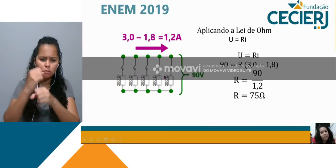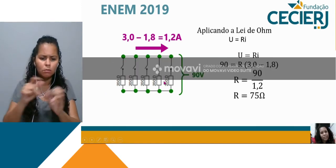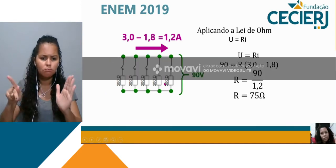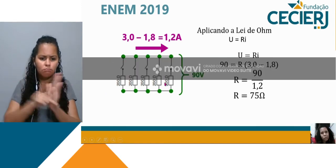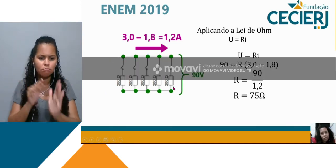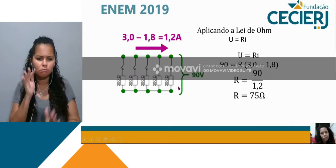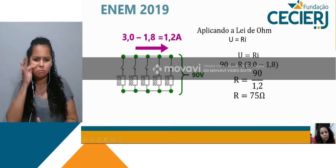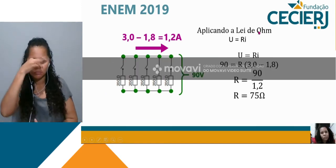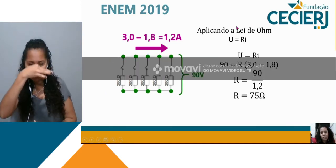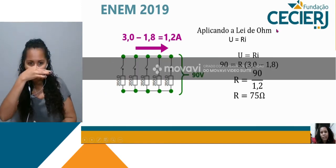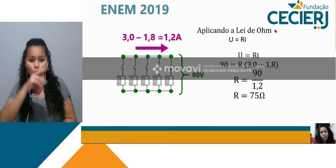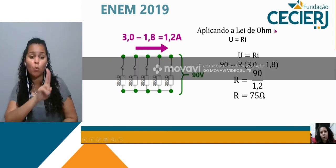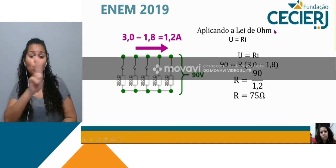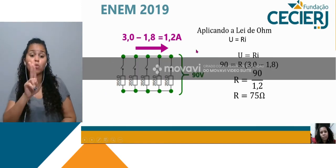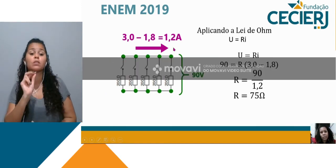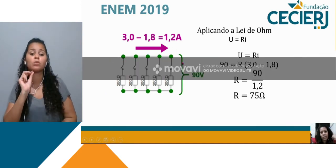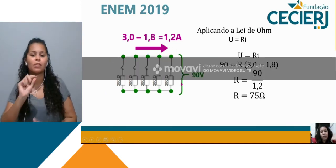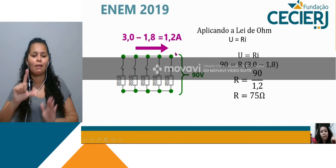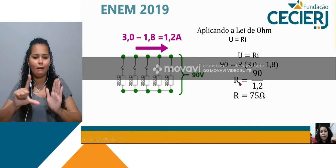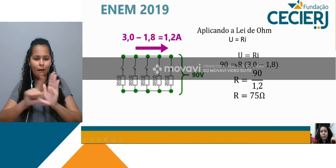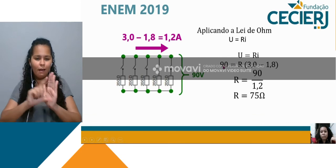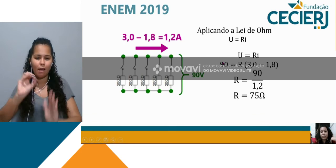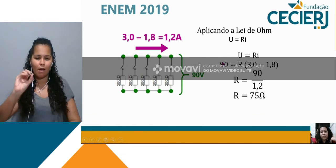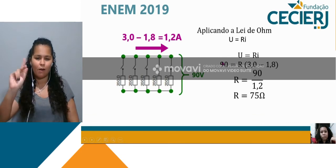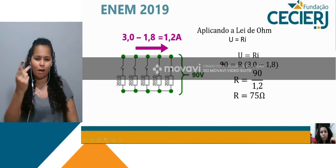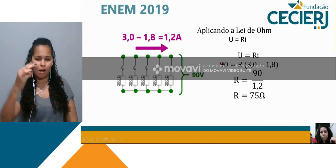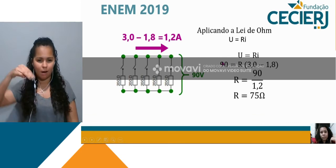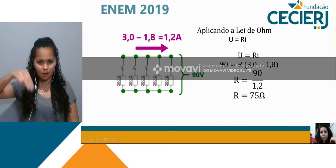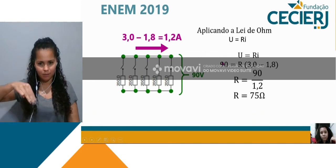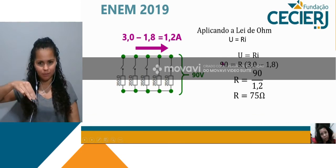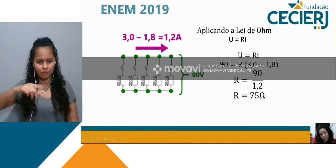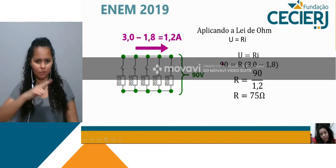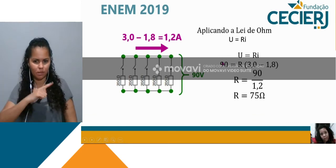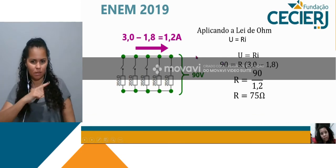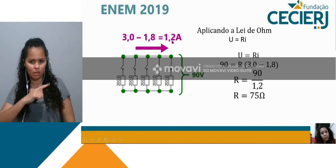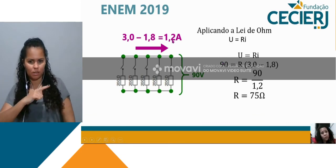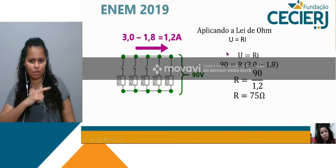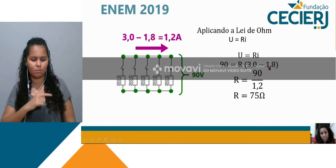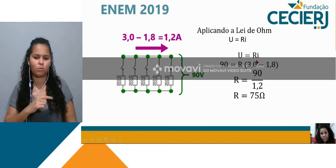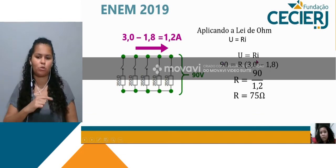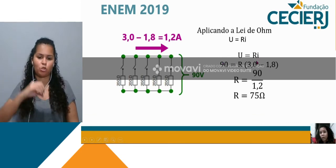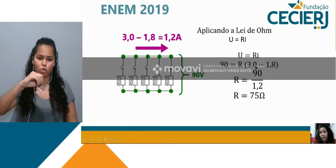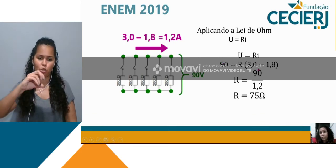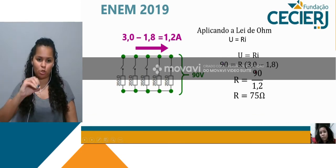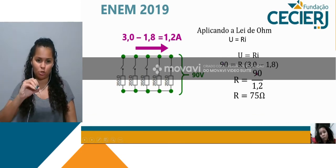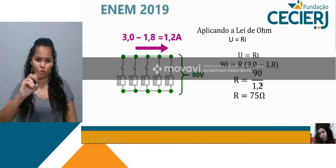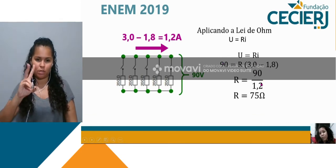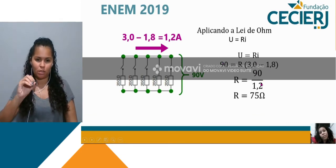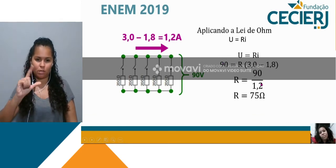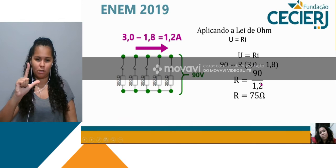resistência equivalente disso tudo, usando a lei de Ohm. Por quê? Eu tenho 90 volts para usar e já sei qual é a